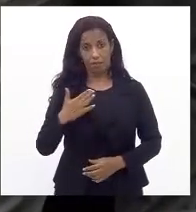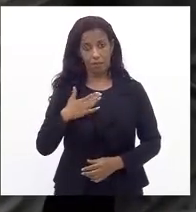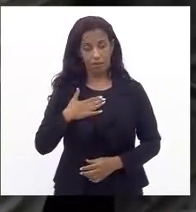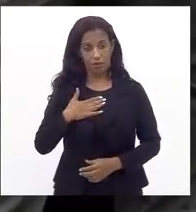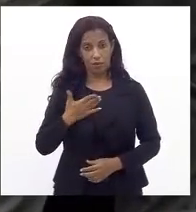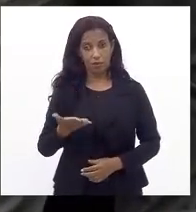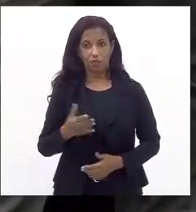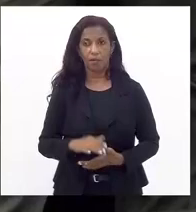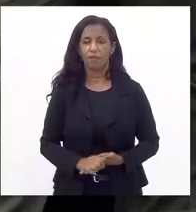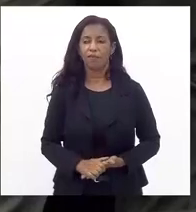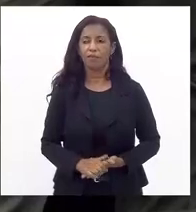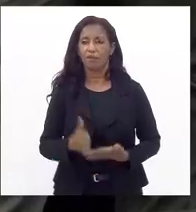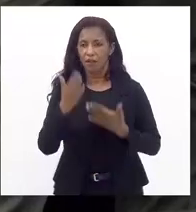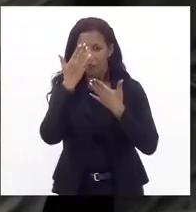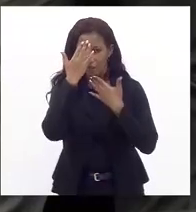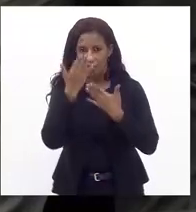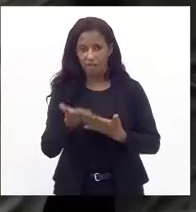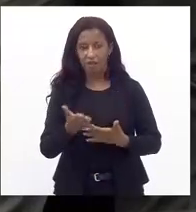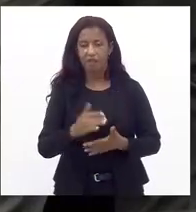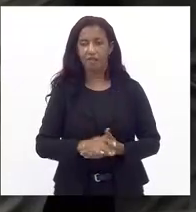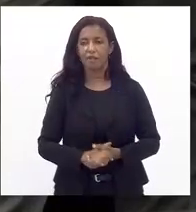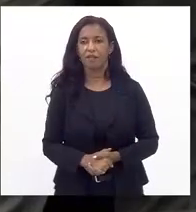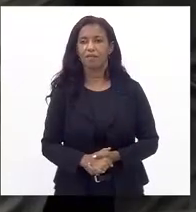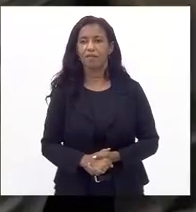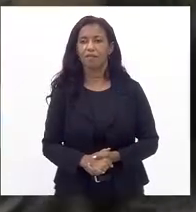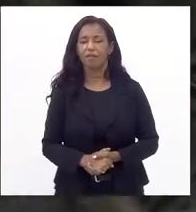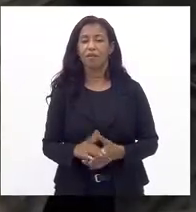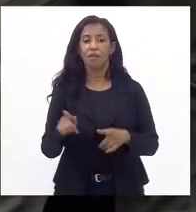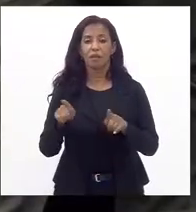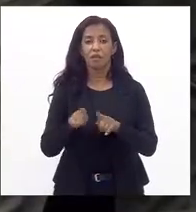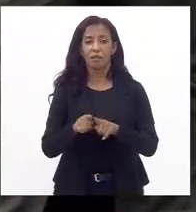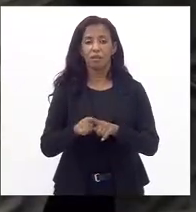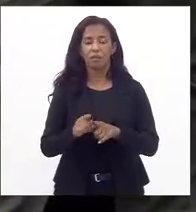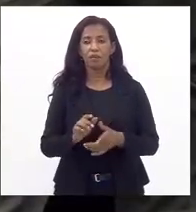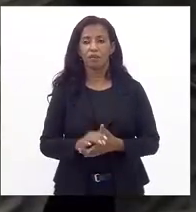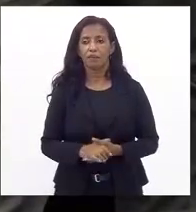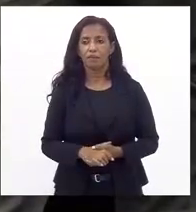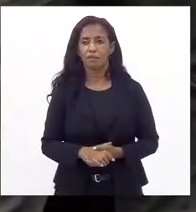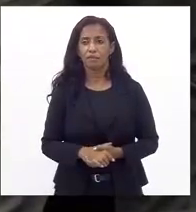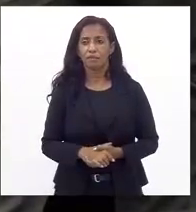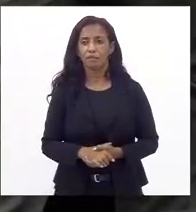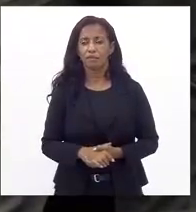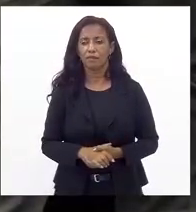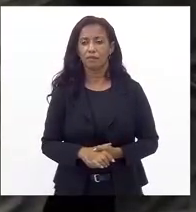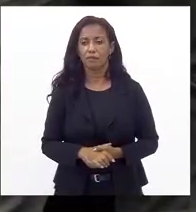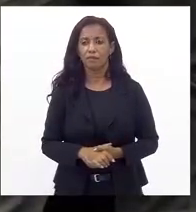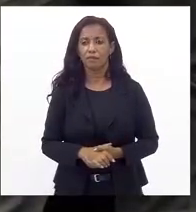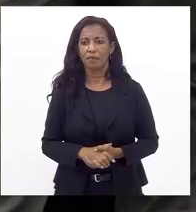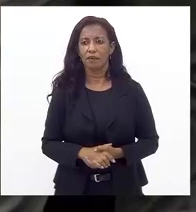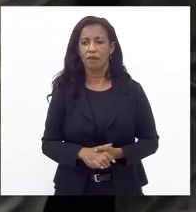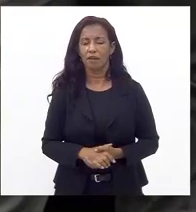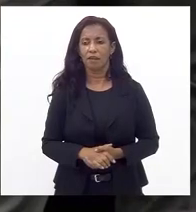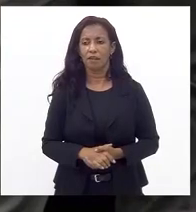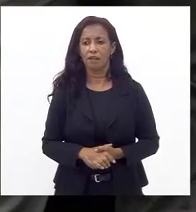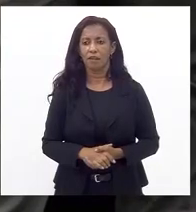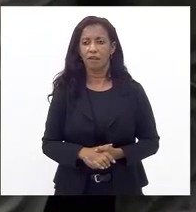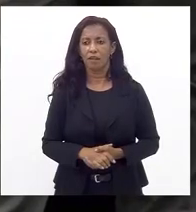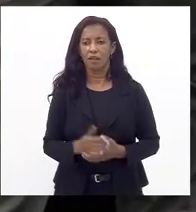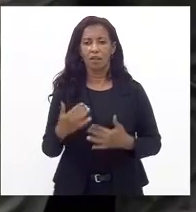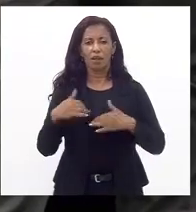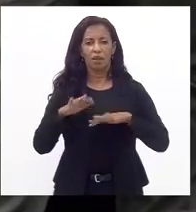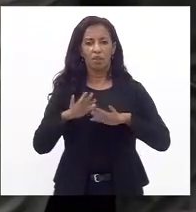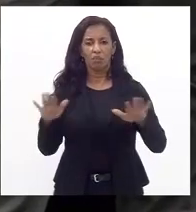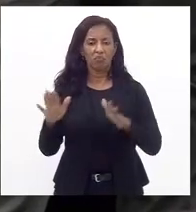então tô agradecendo ao mesmo tempo seu presidente eu não